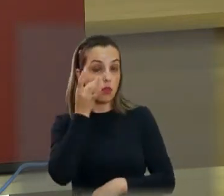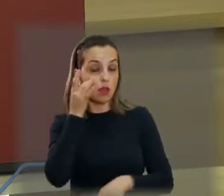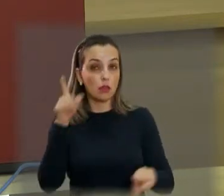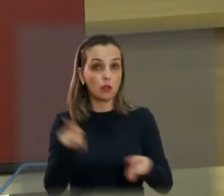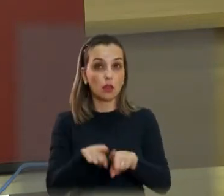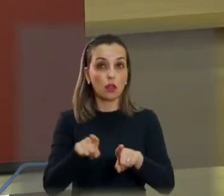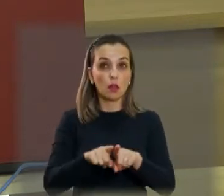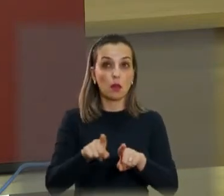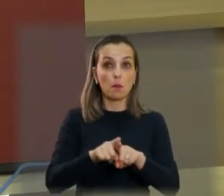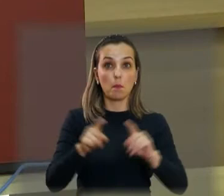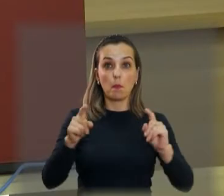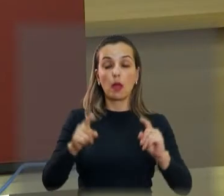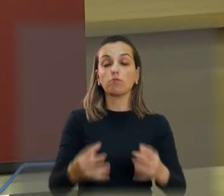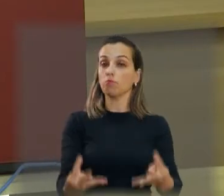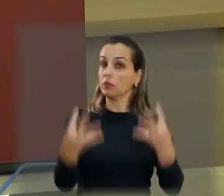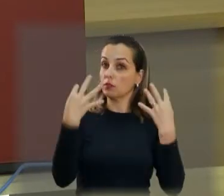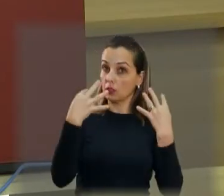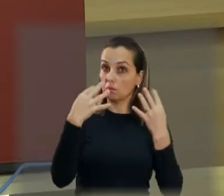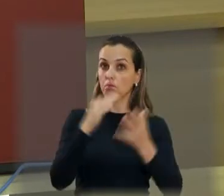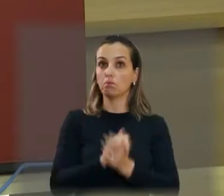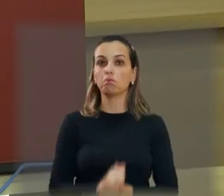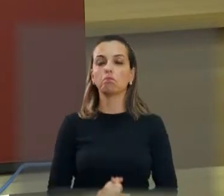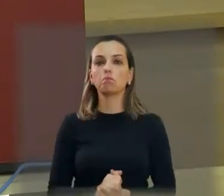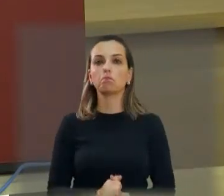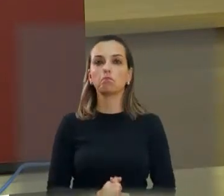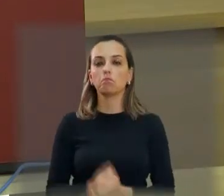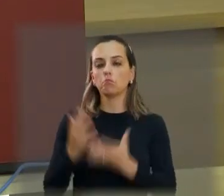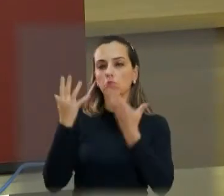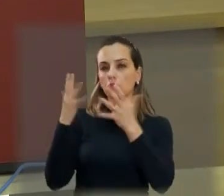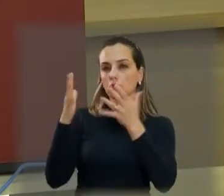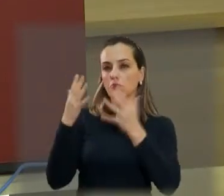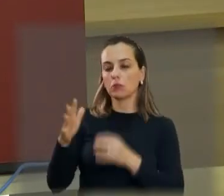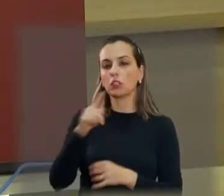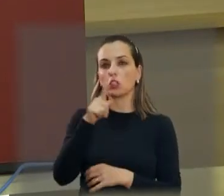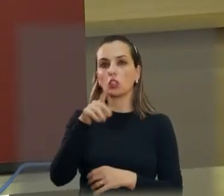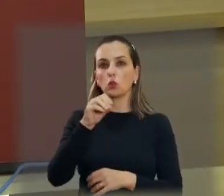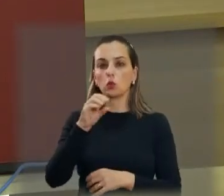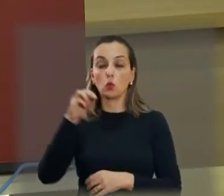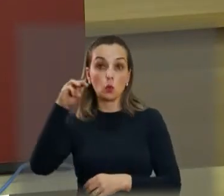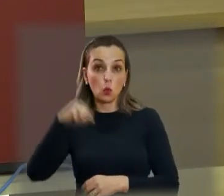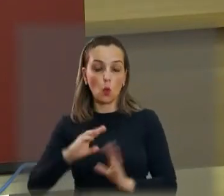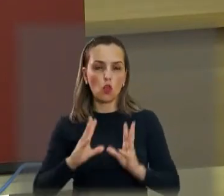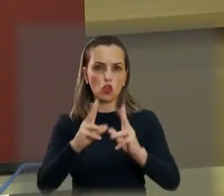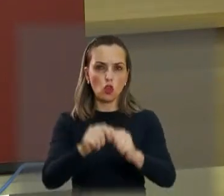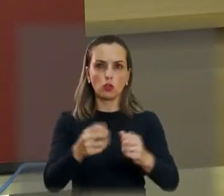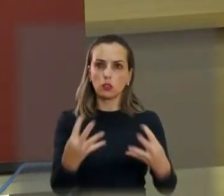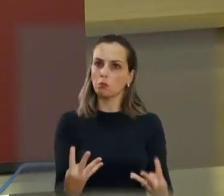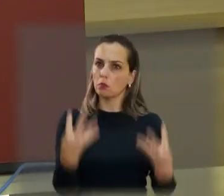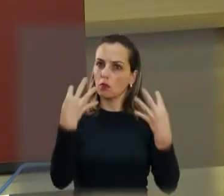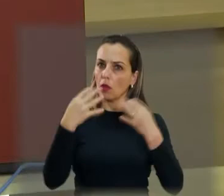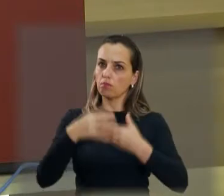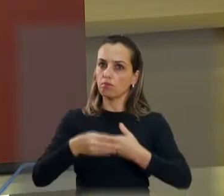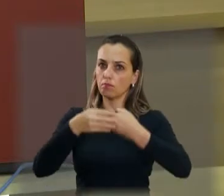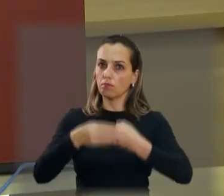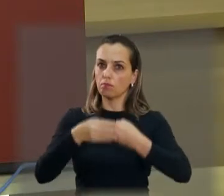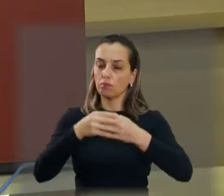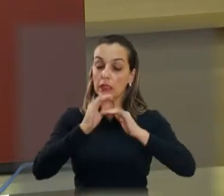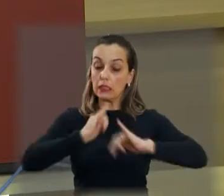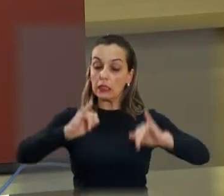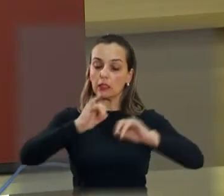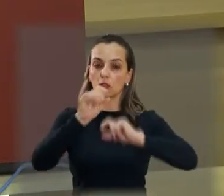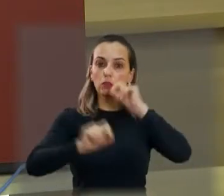estão participando da nossa audiência pelo Zoom. Uma saudação especial a todos que acompanham a nossa audiência e dizer